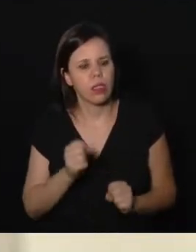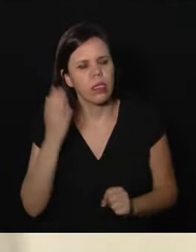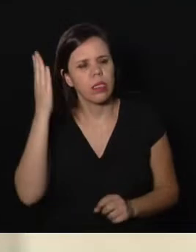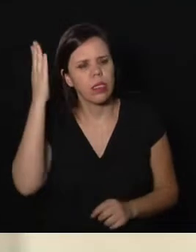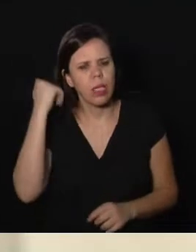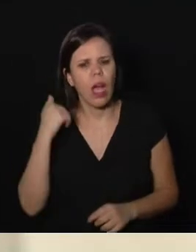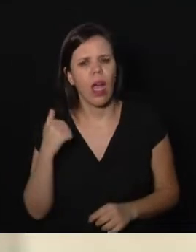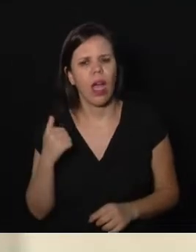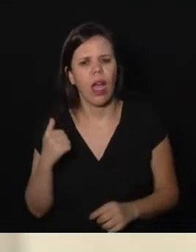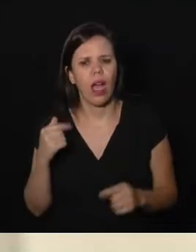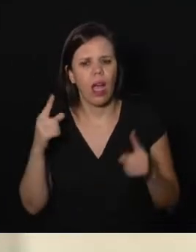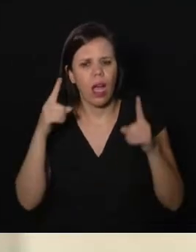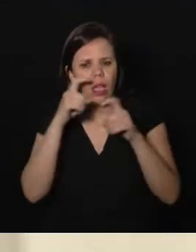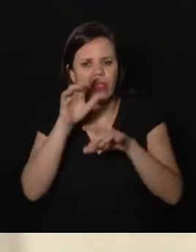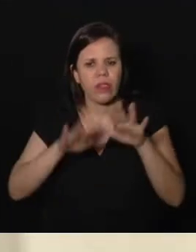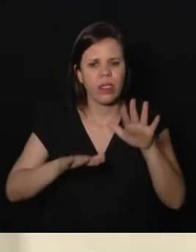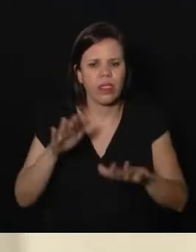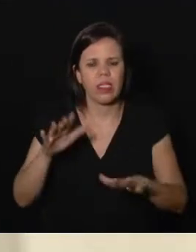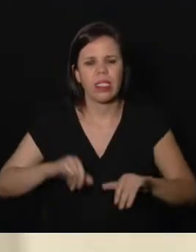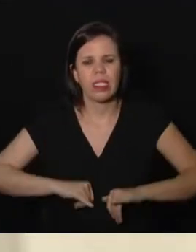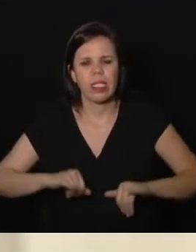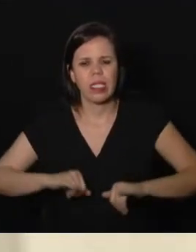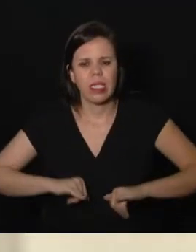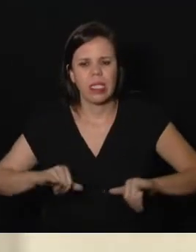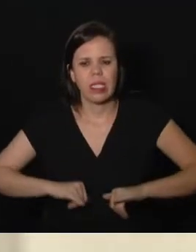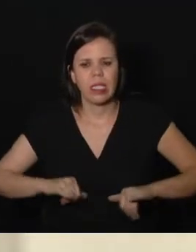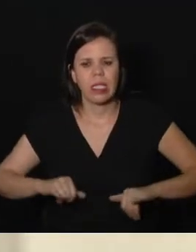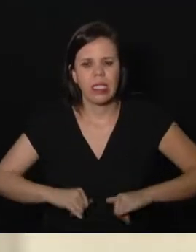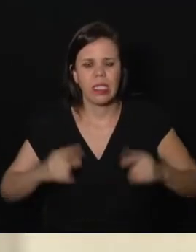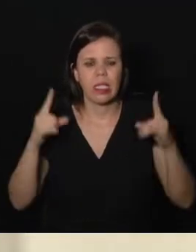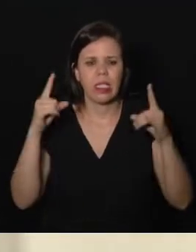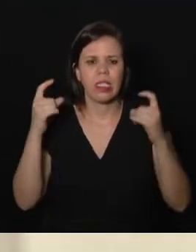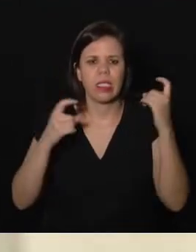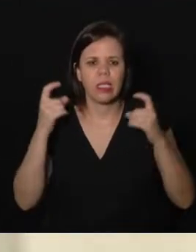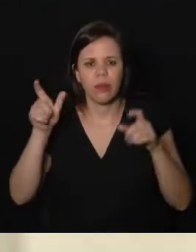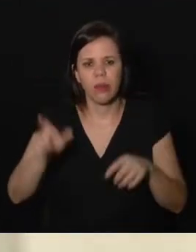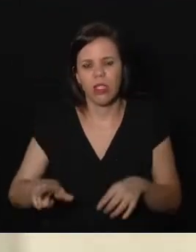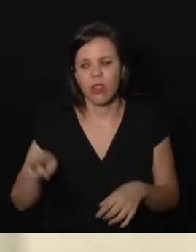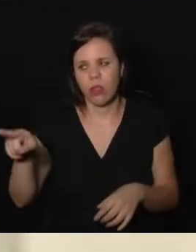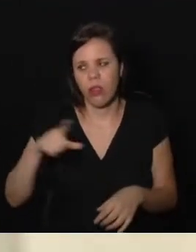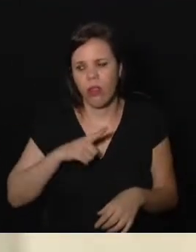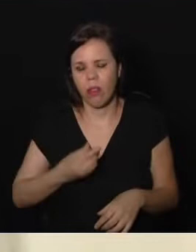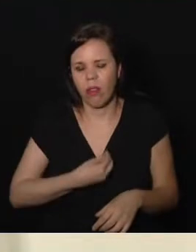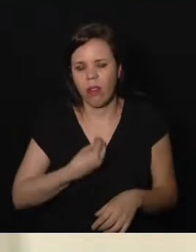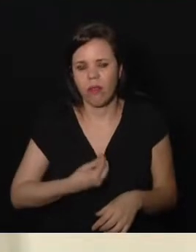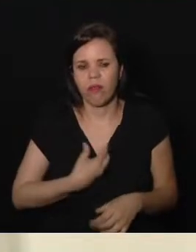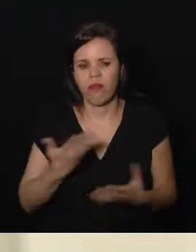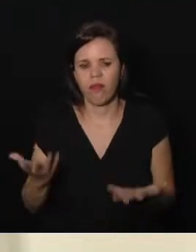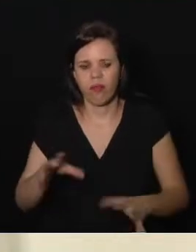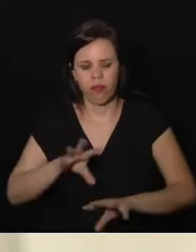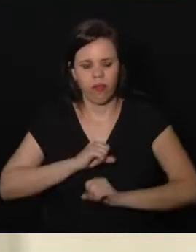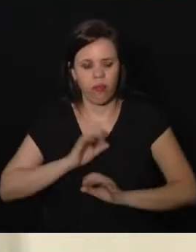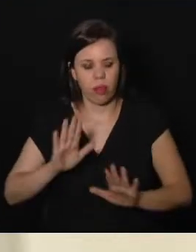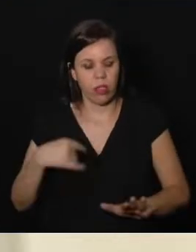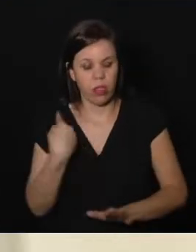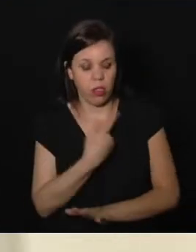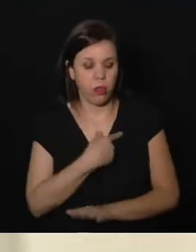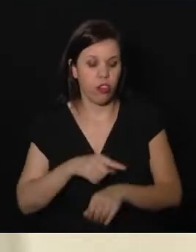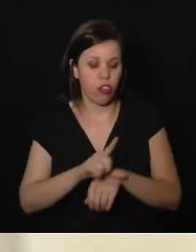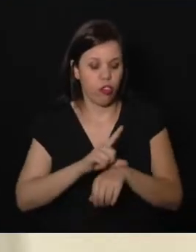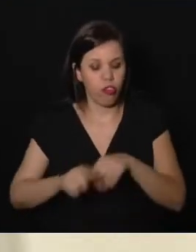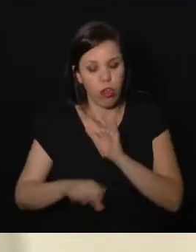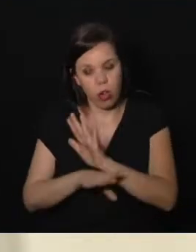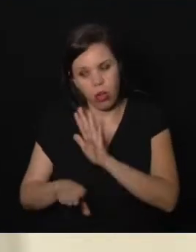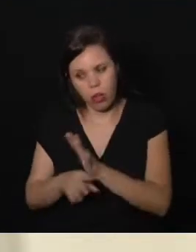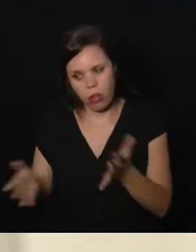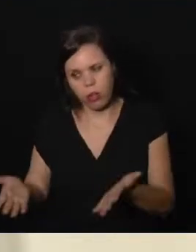as dificuldades e muitas vezes os sofrimentos que esse indivíduo passa. E se a gente puder ter legislações que